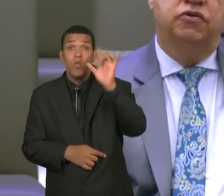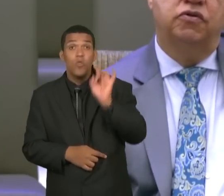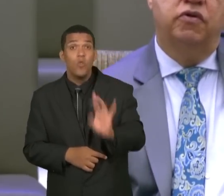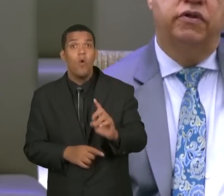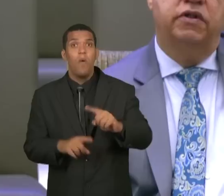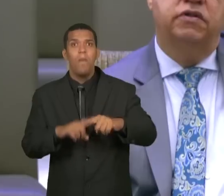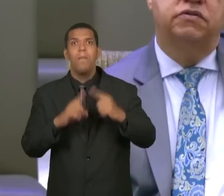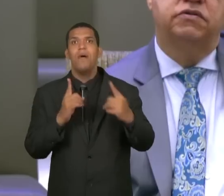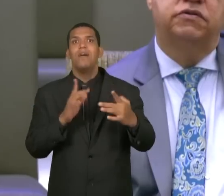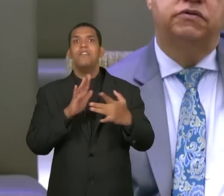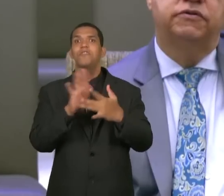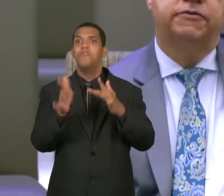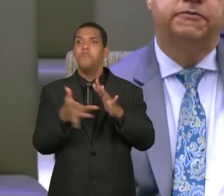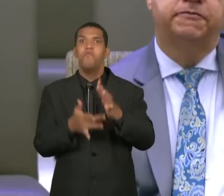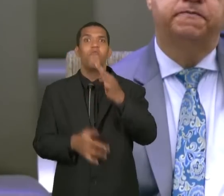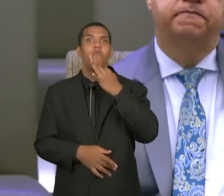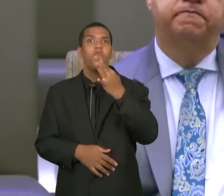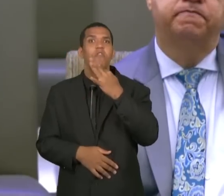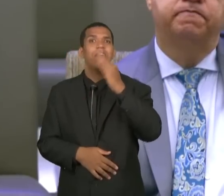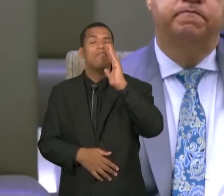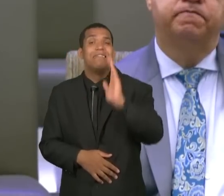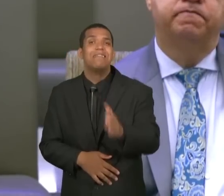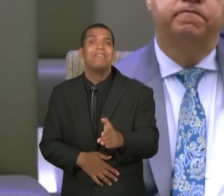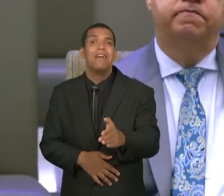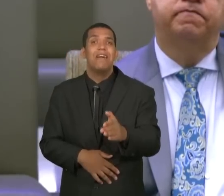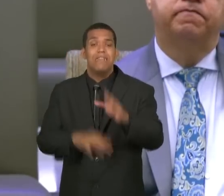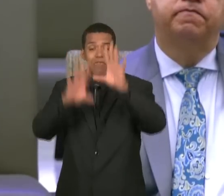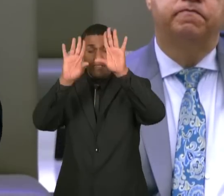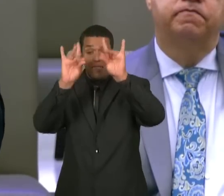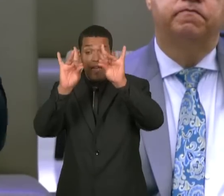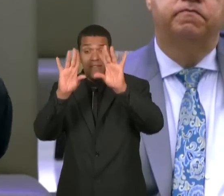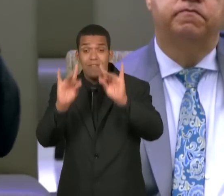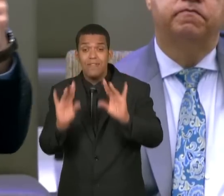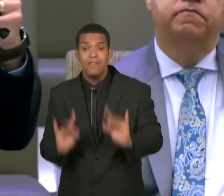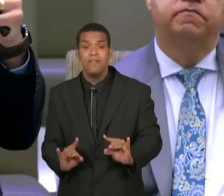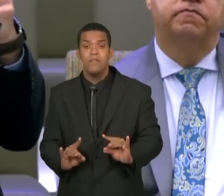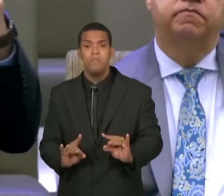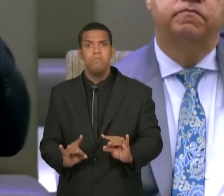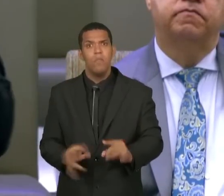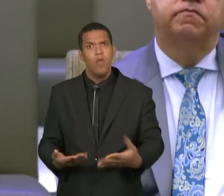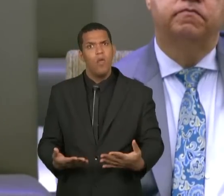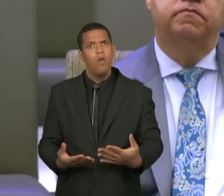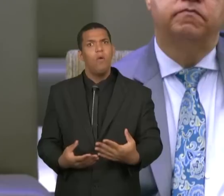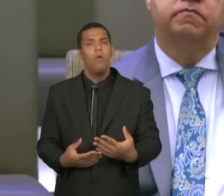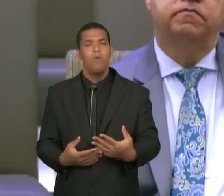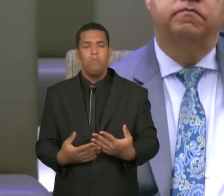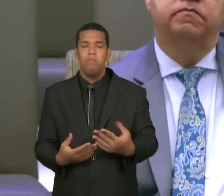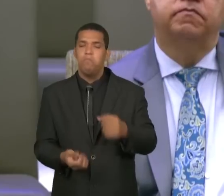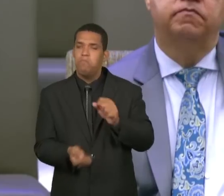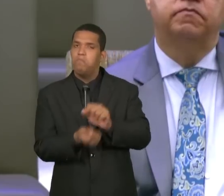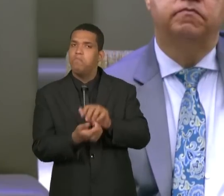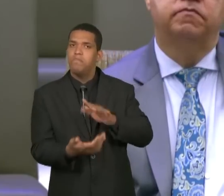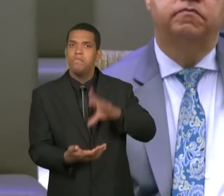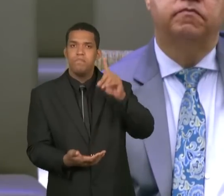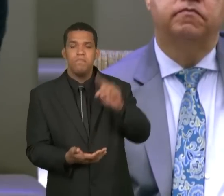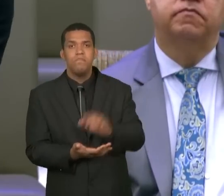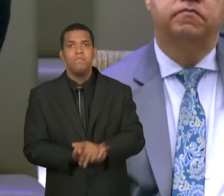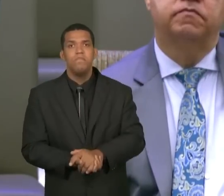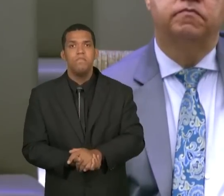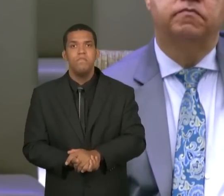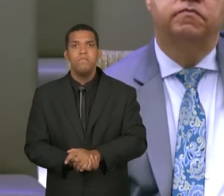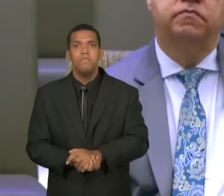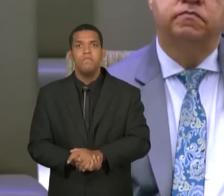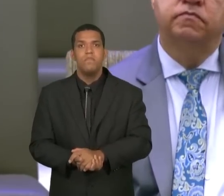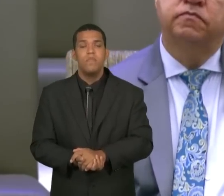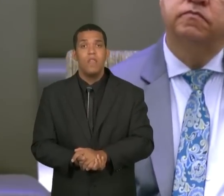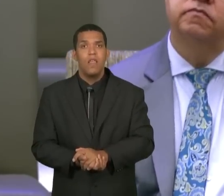senhor já a conheces toda que coisa gloriosa é saber que Deus